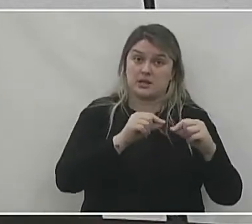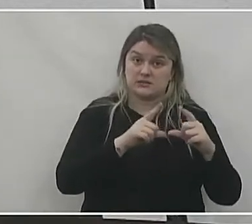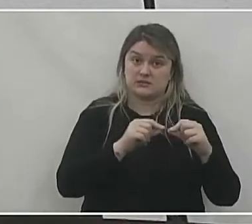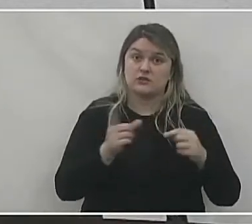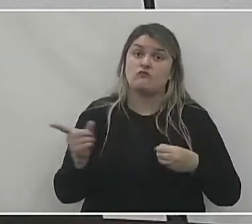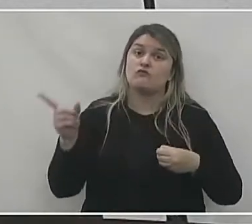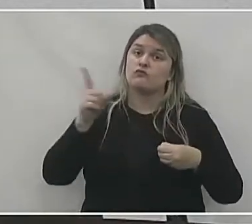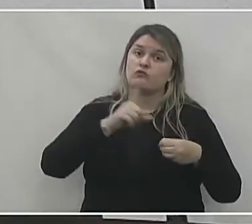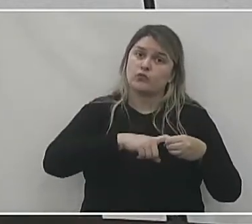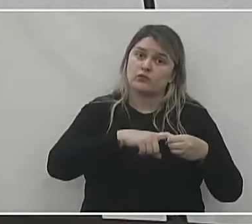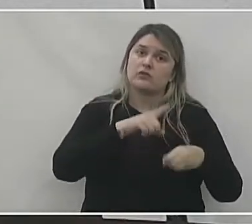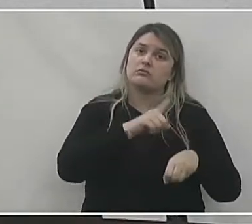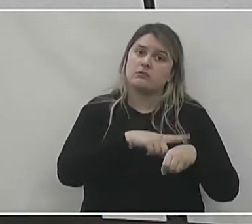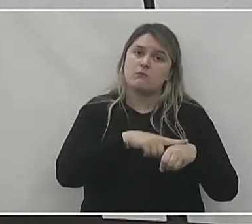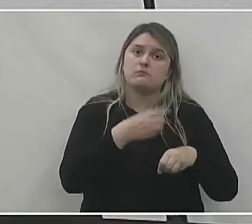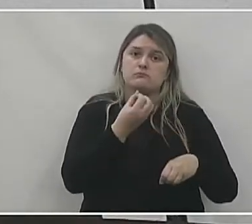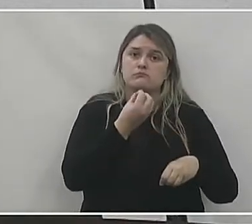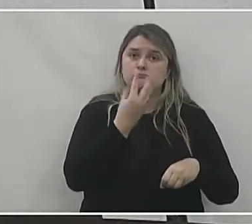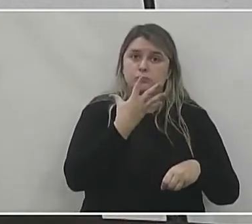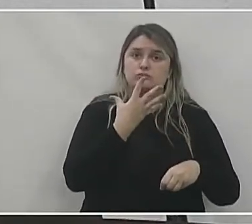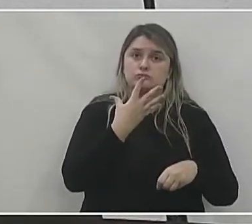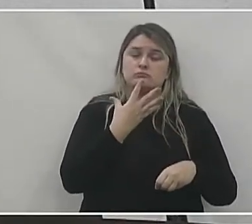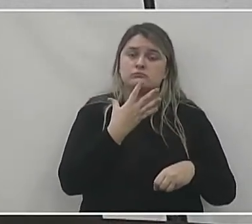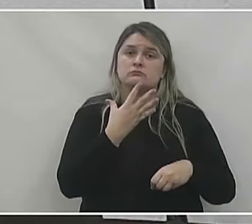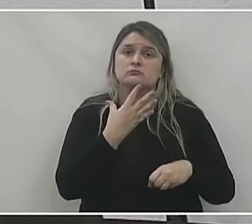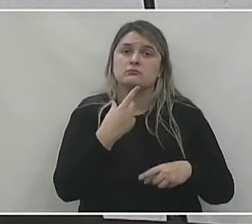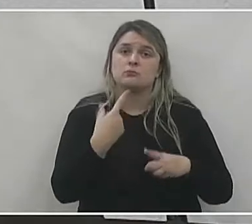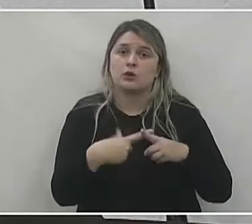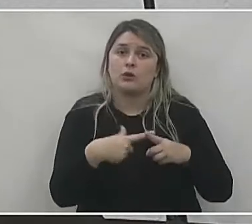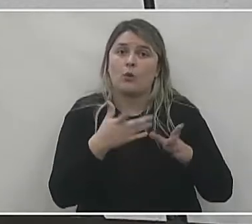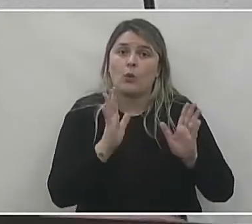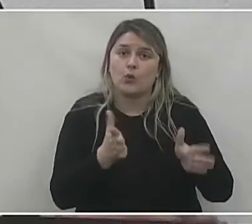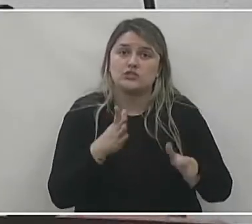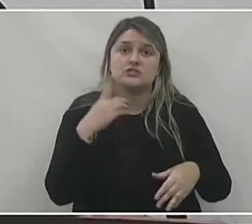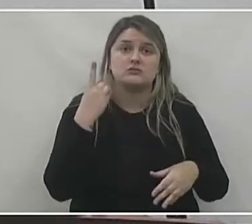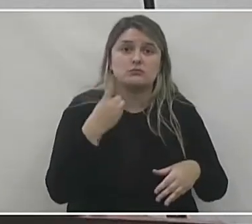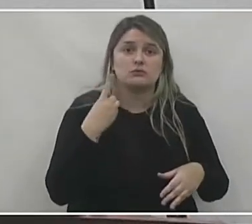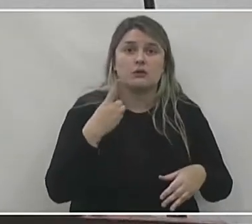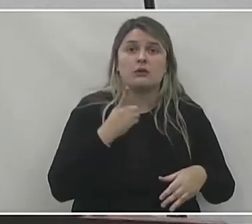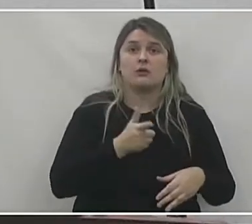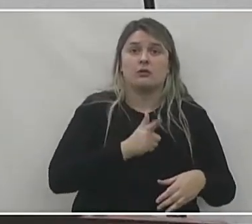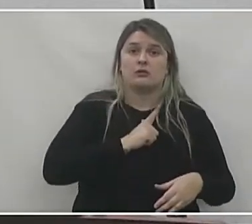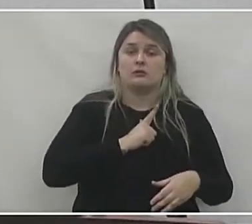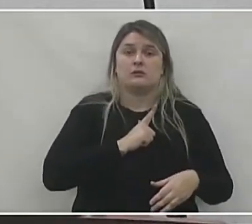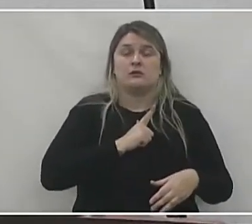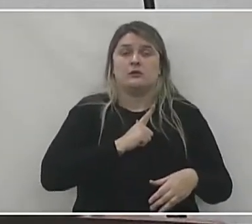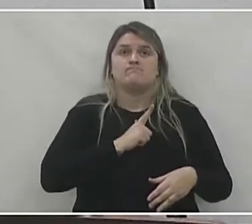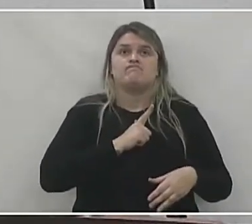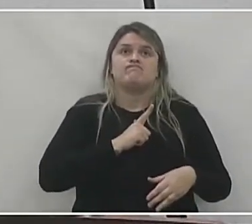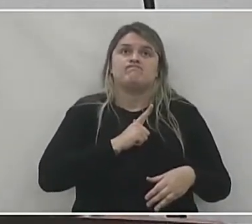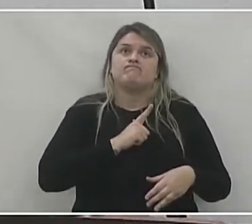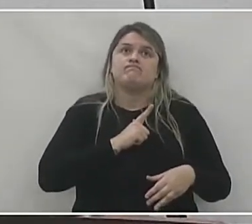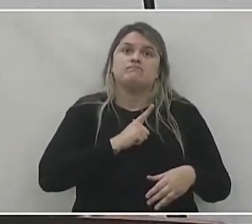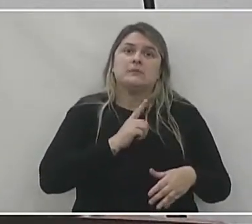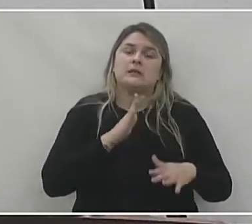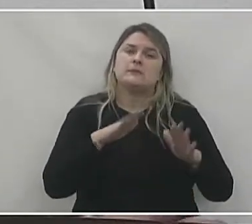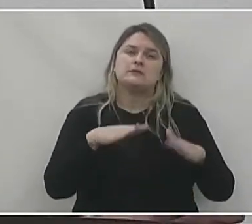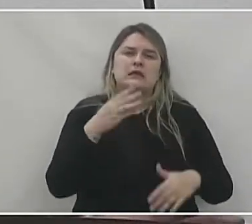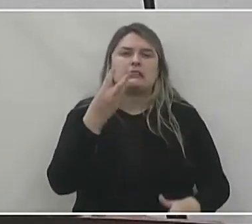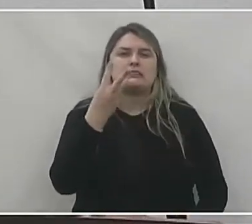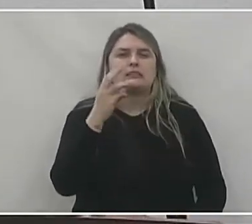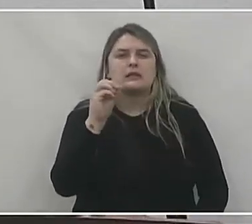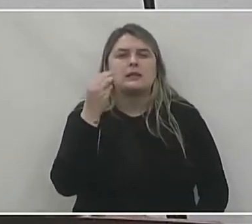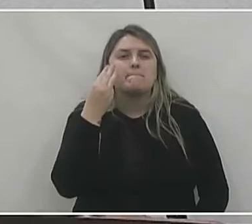que estou voltando num momento bom, no sentido porque hoje o deputado tem pelo menos